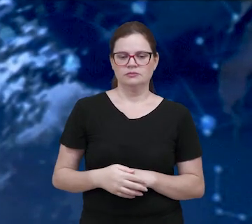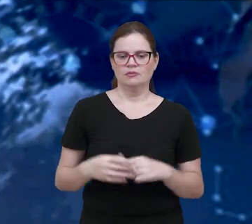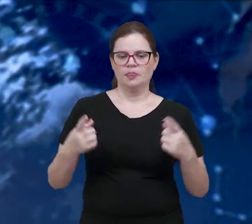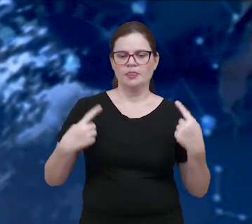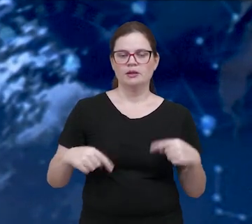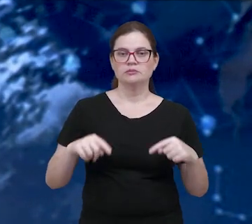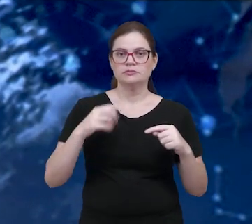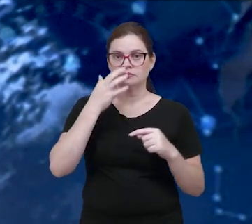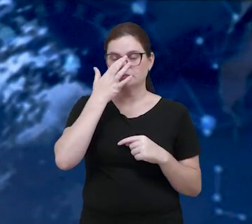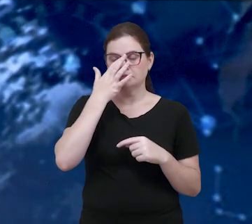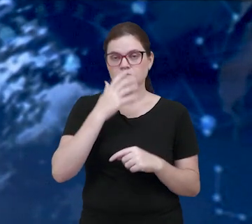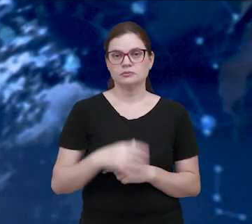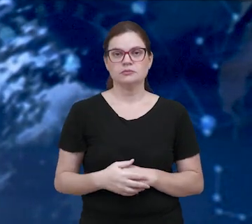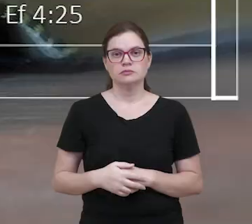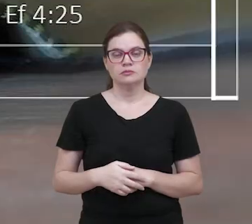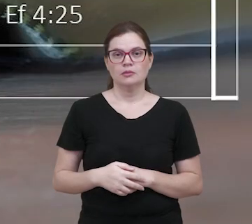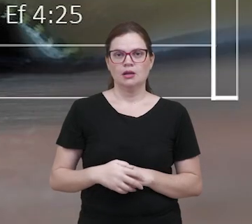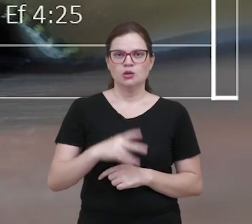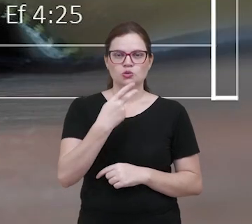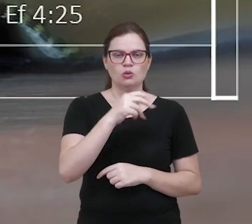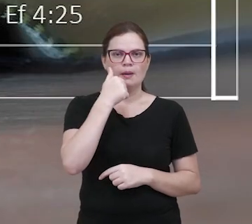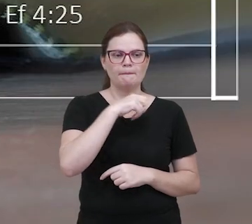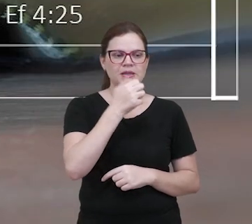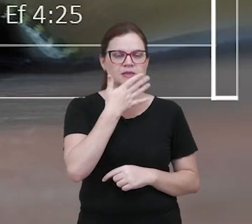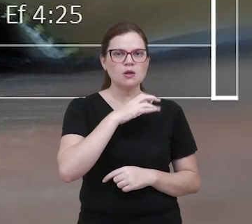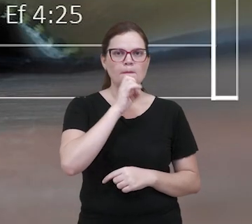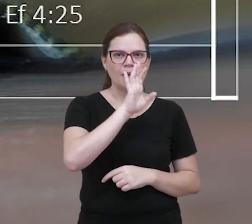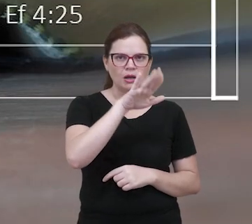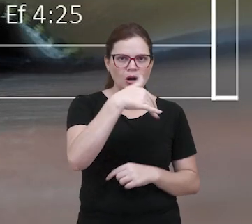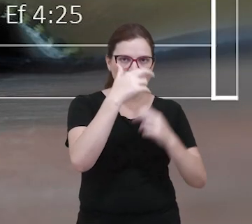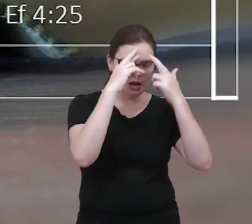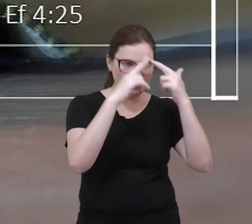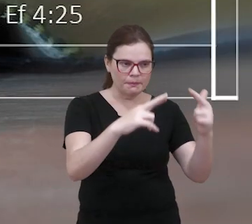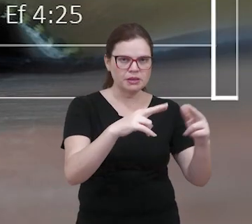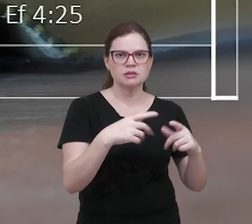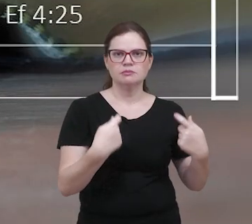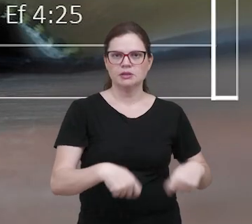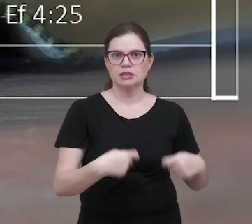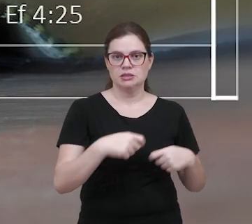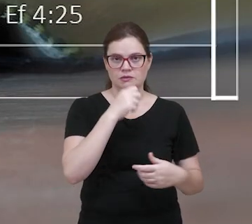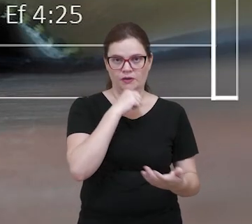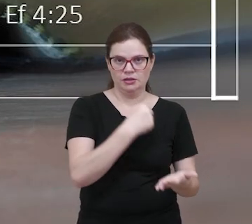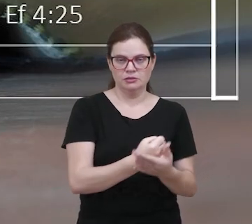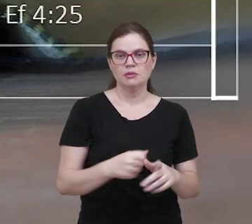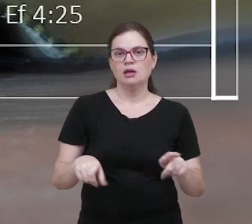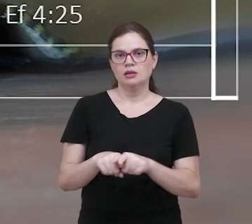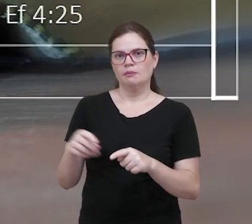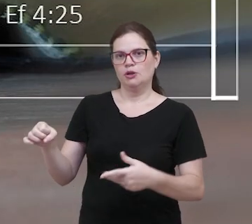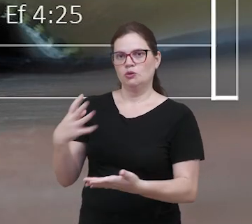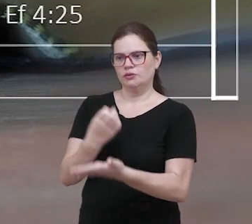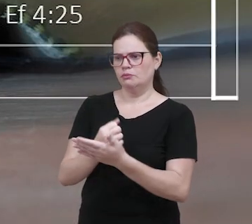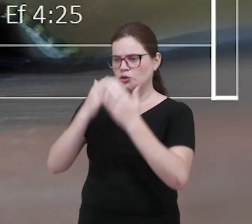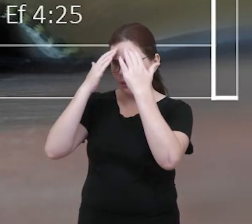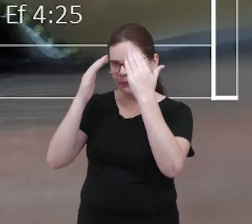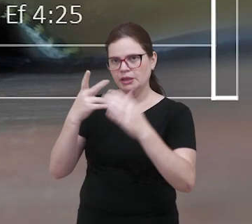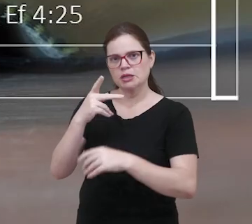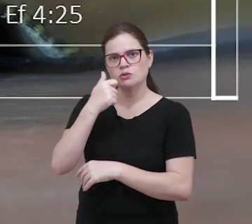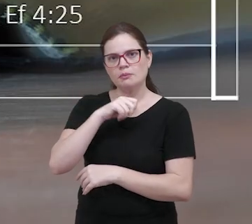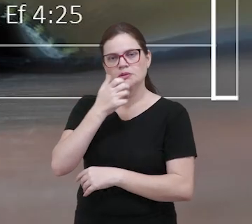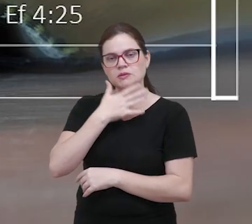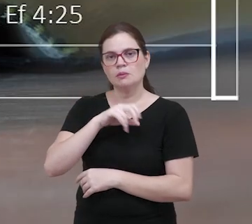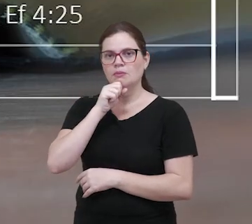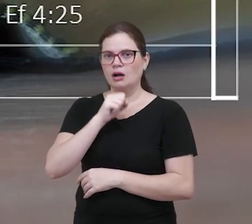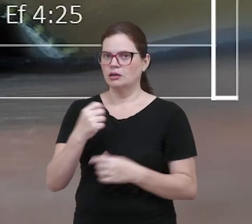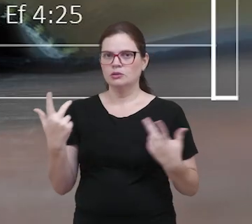depois voltar aqui. Honra teu pai e tua mãe. É o mandamento do Velho Testamento. No Novo Testamento, obedecer a vossos pais.